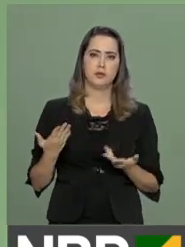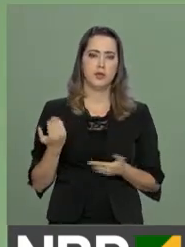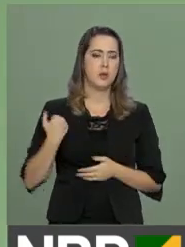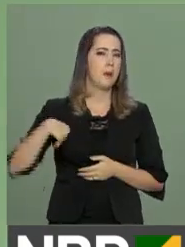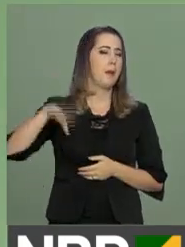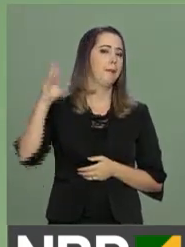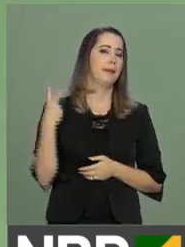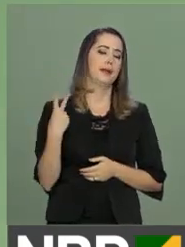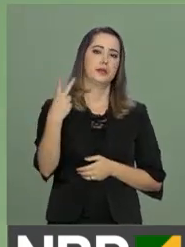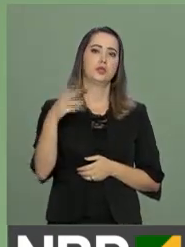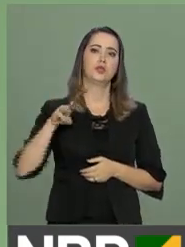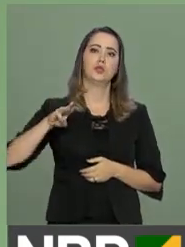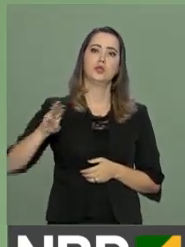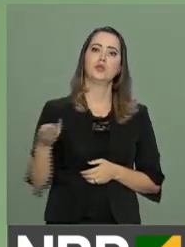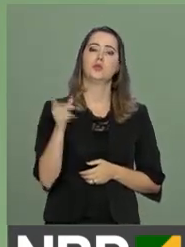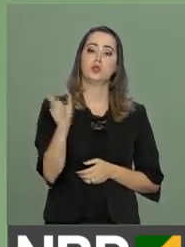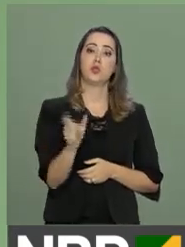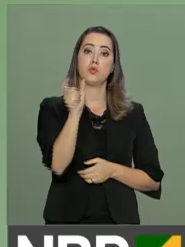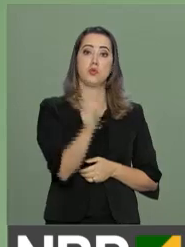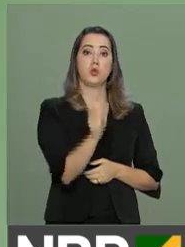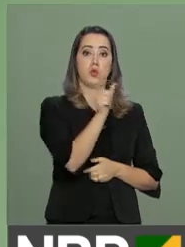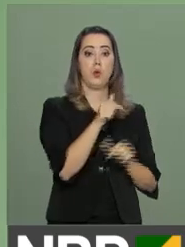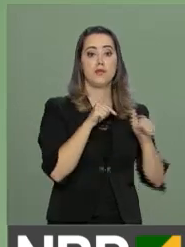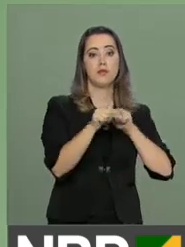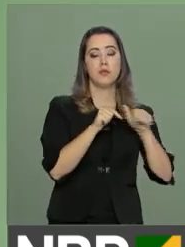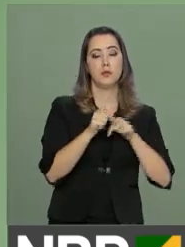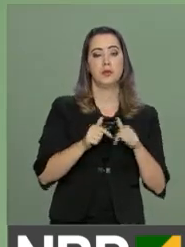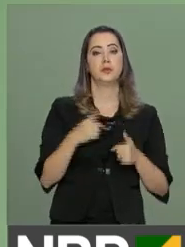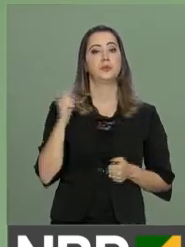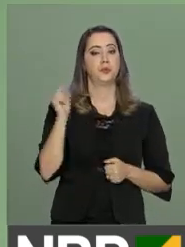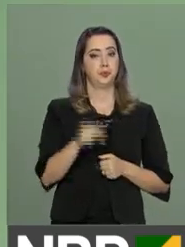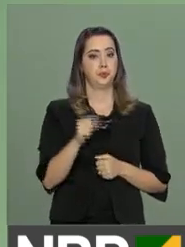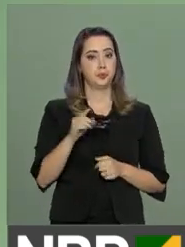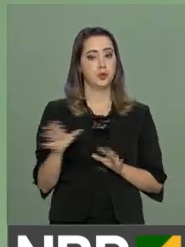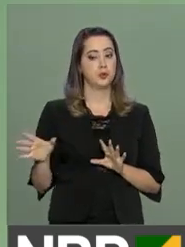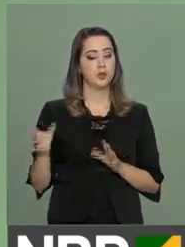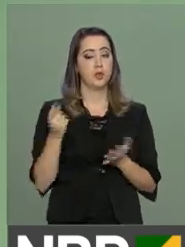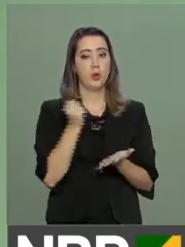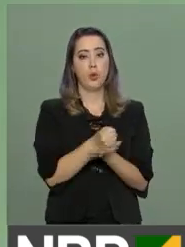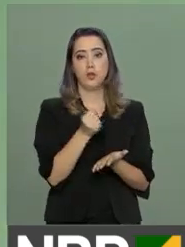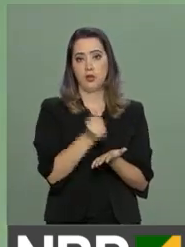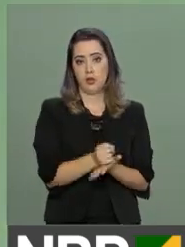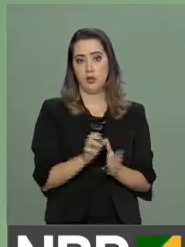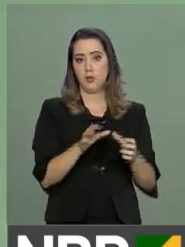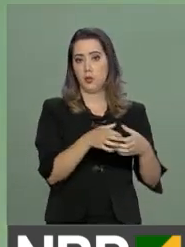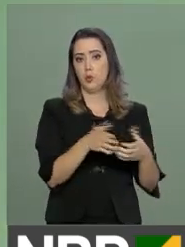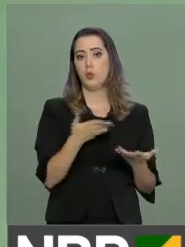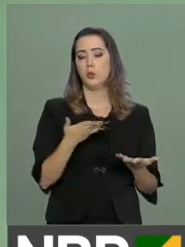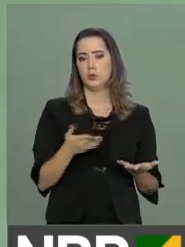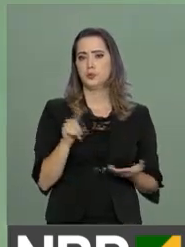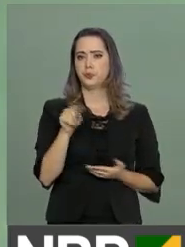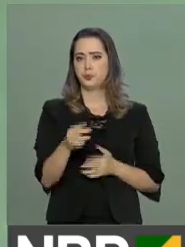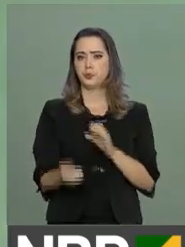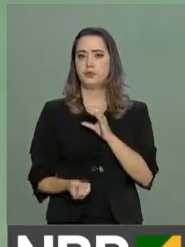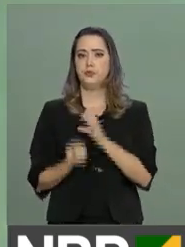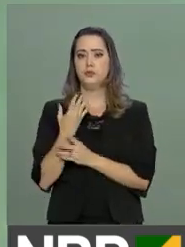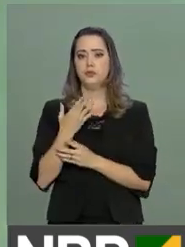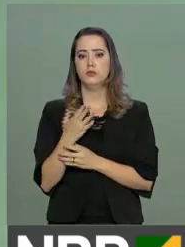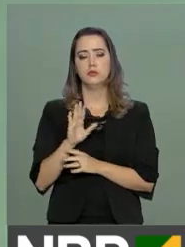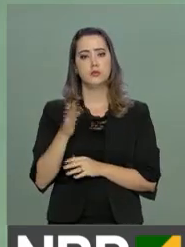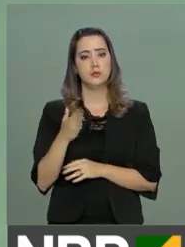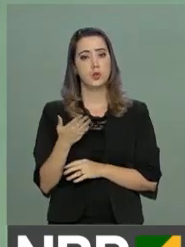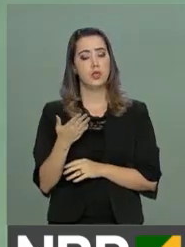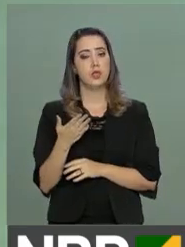mais de 2 milhões de trabalhadores, como foi dito aqui, vinculados ao setor. E a criação